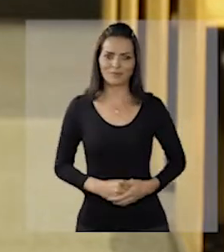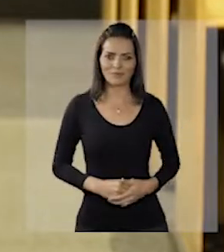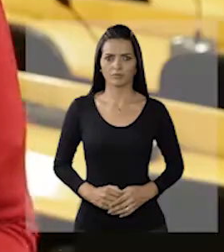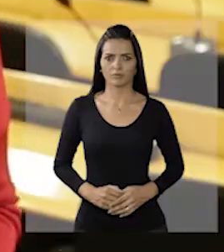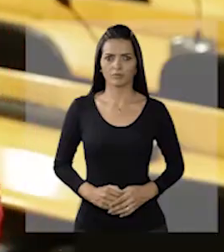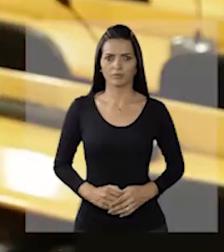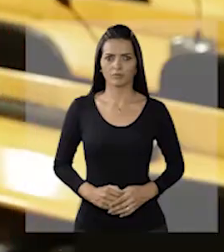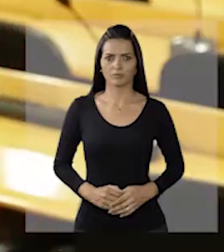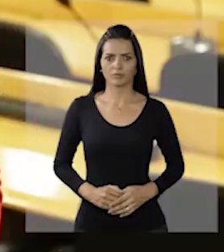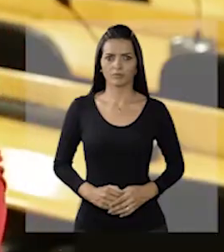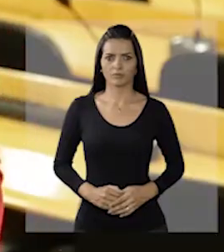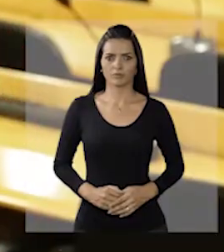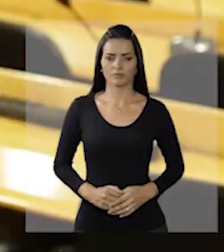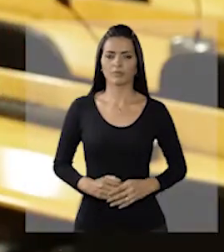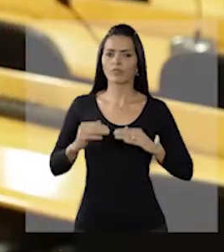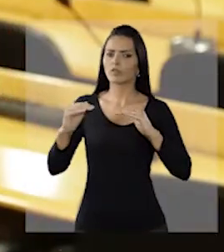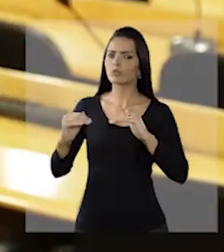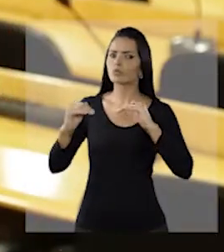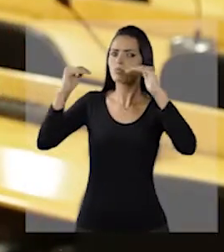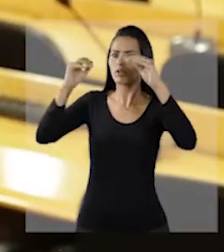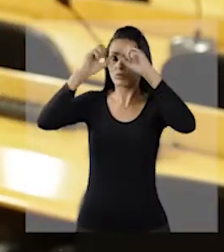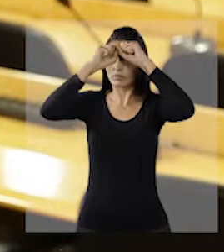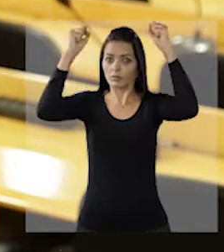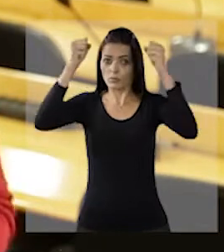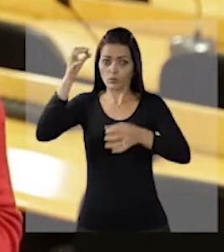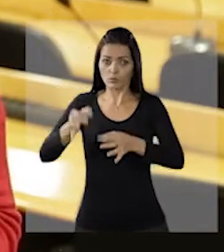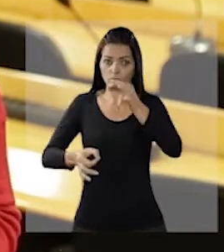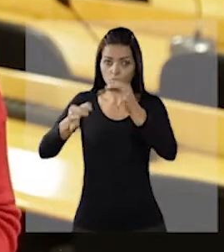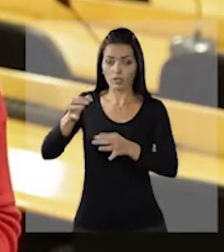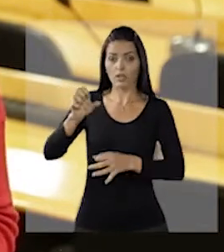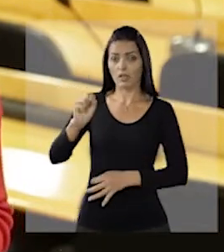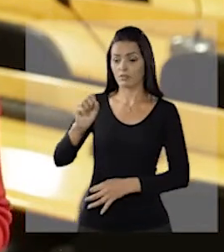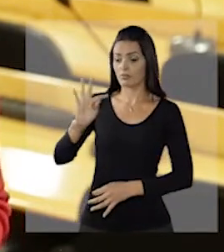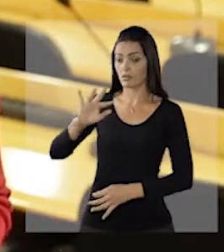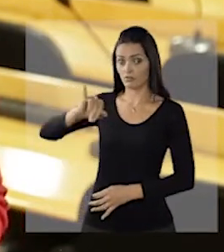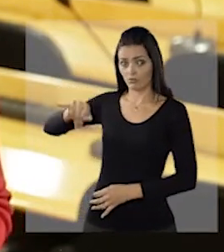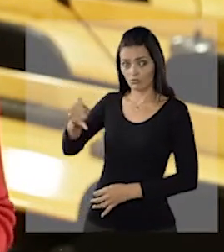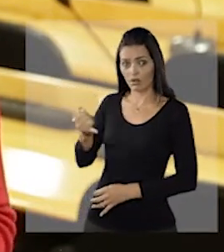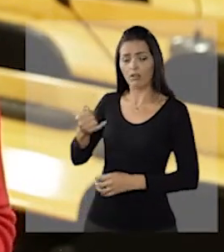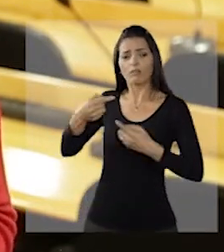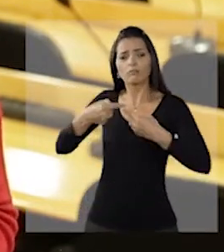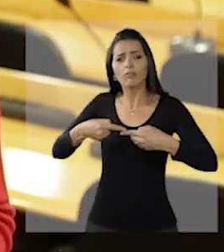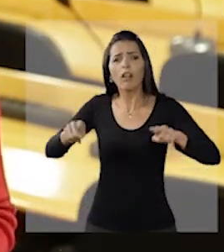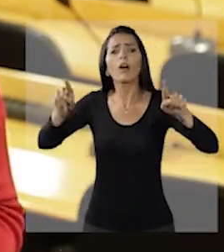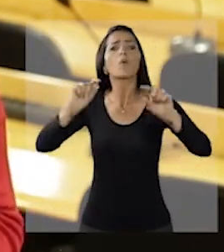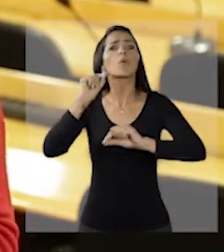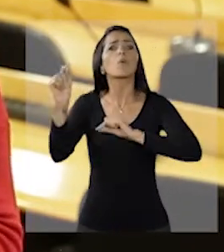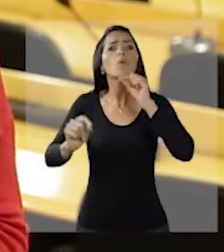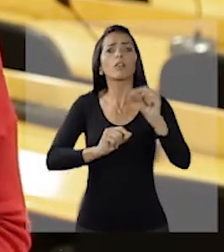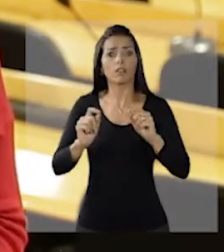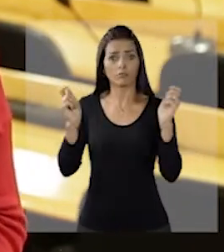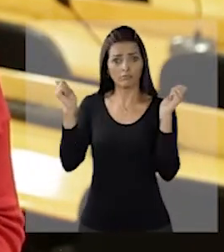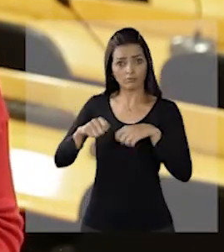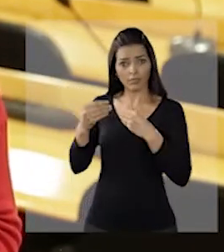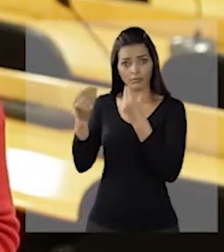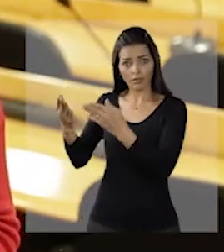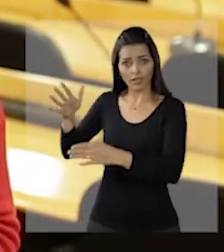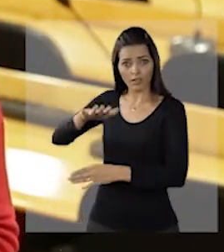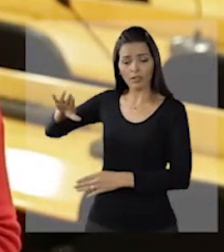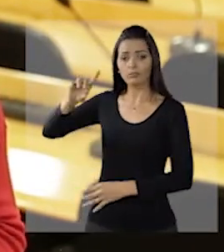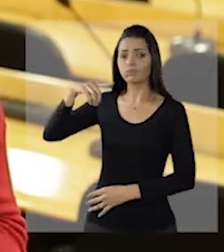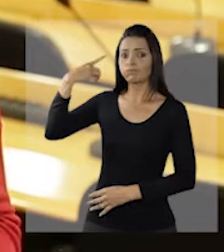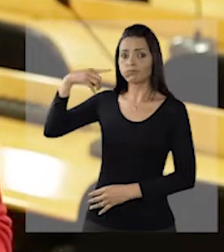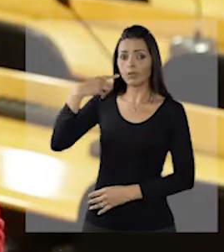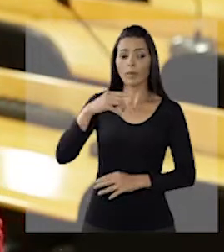Paulo. O Superior Tribunal de Justiça, o STJ, lançou uma ferramenta que vai possibilitar à